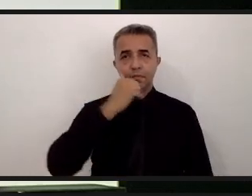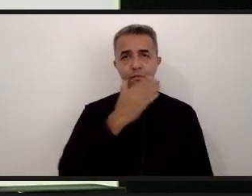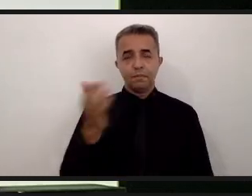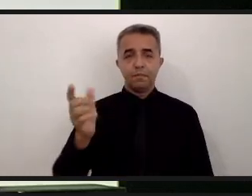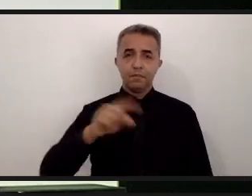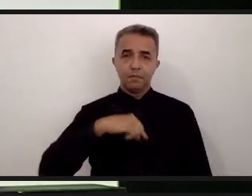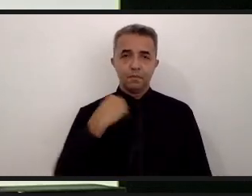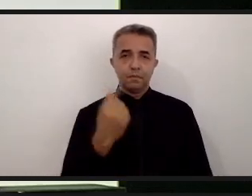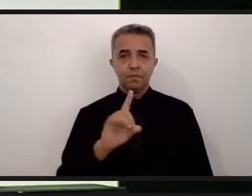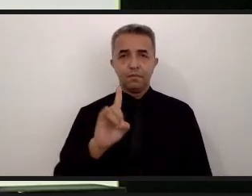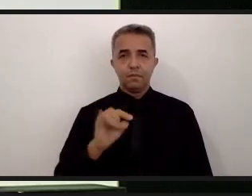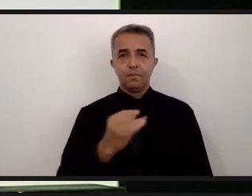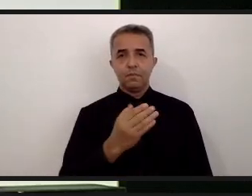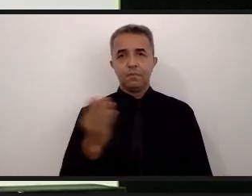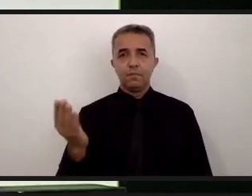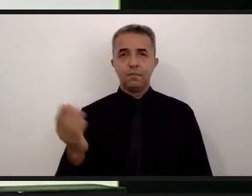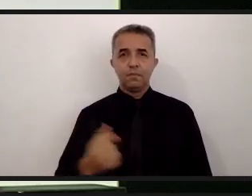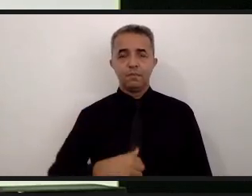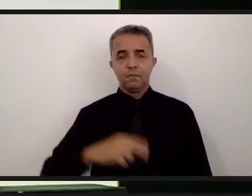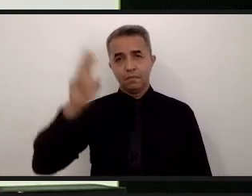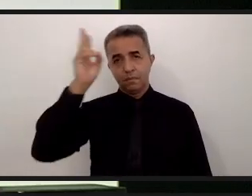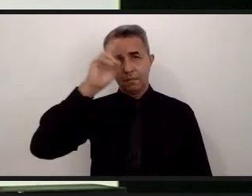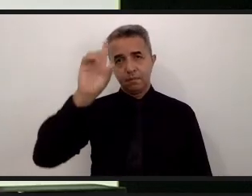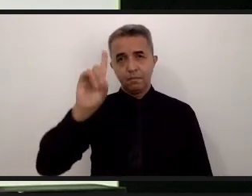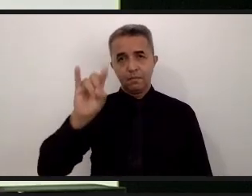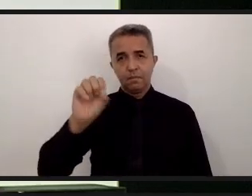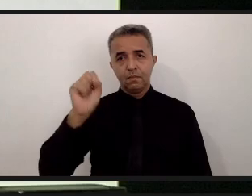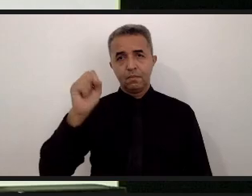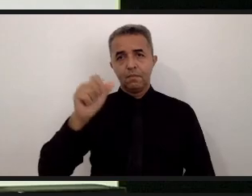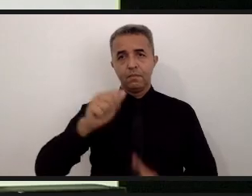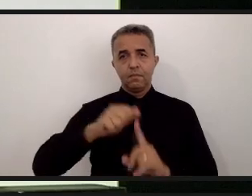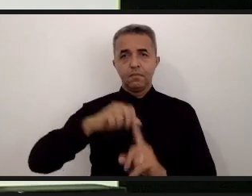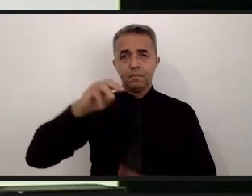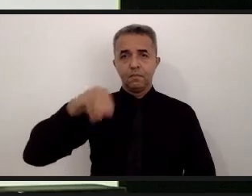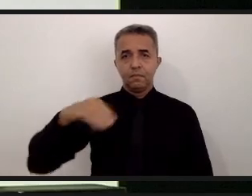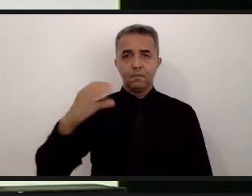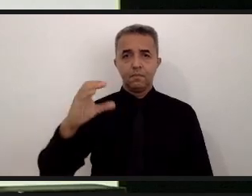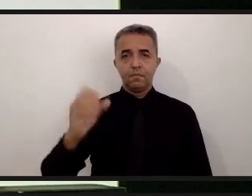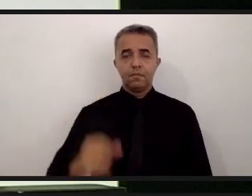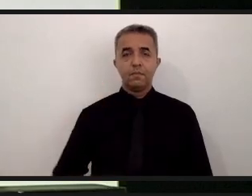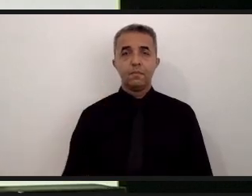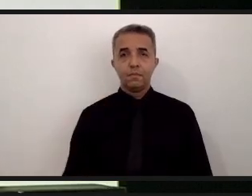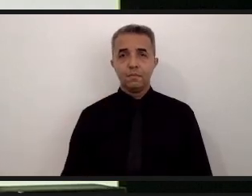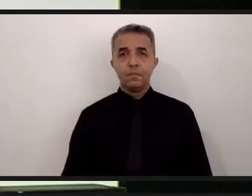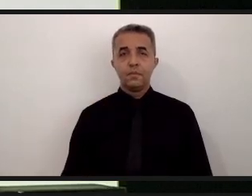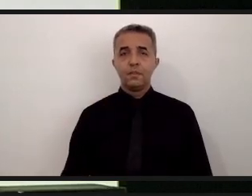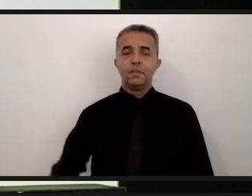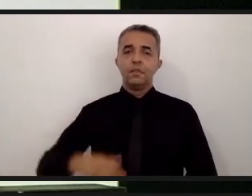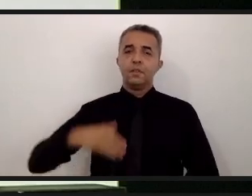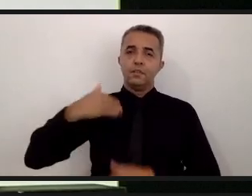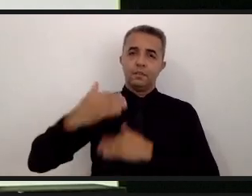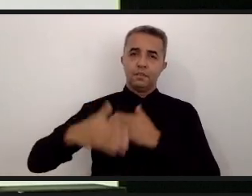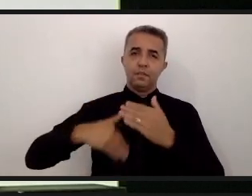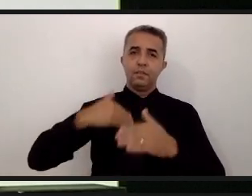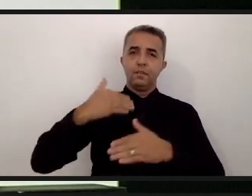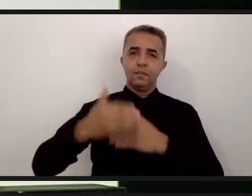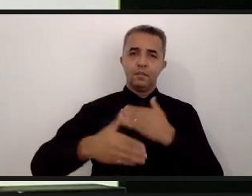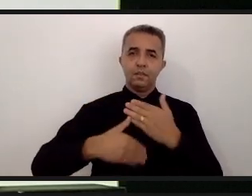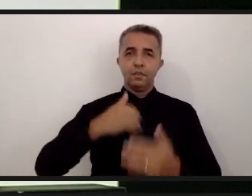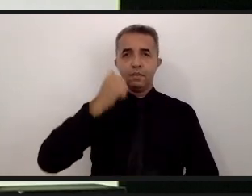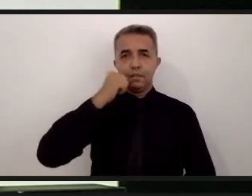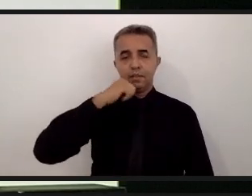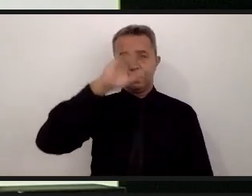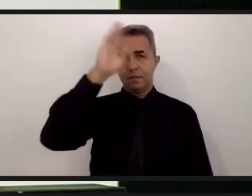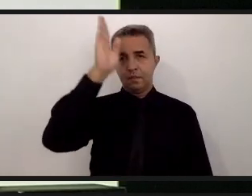dia. Comemorando no dia 8 de março, ressalto que foram enormes os avanços obtidos pelas brasileiras nas